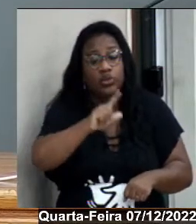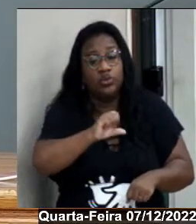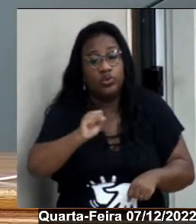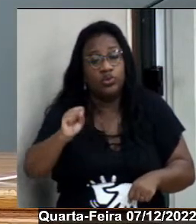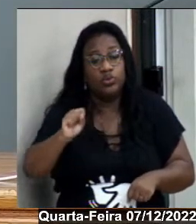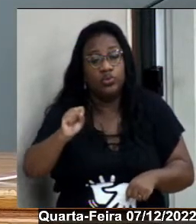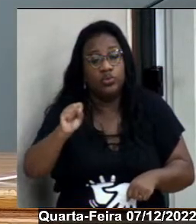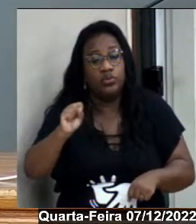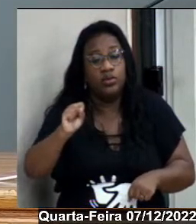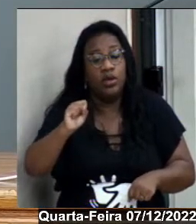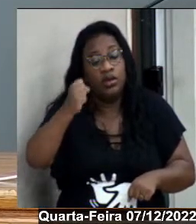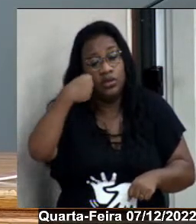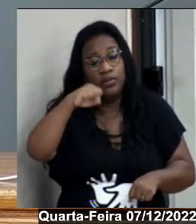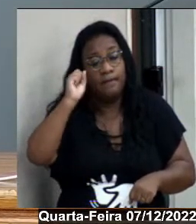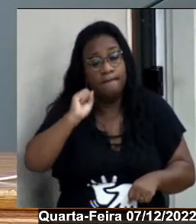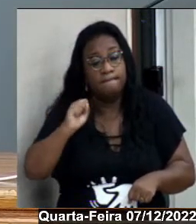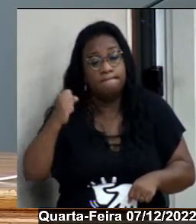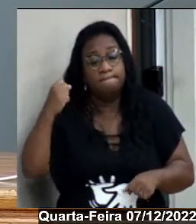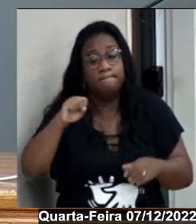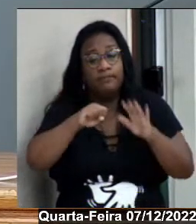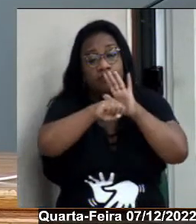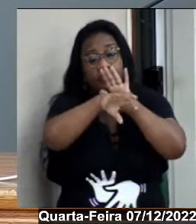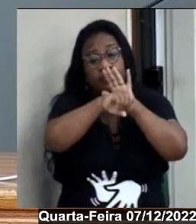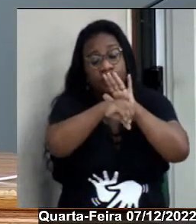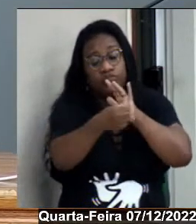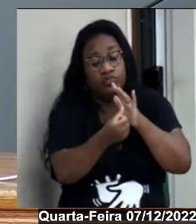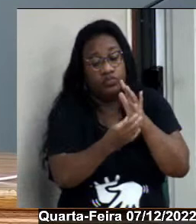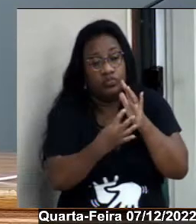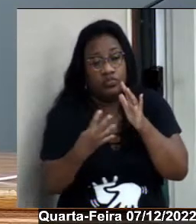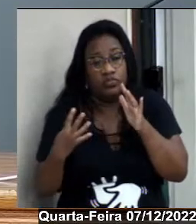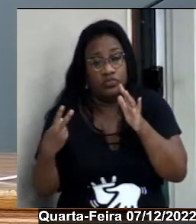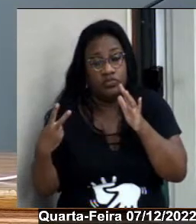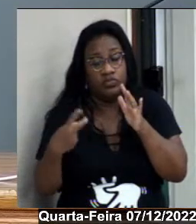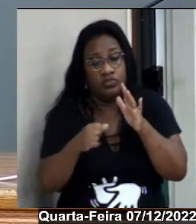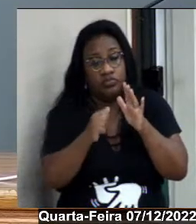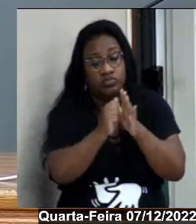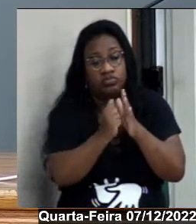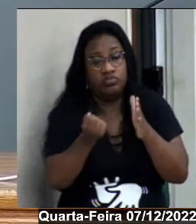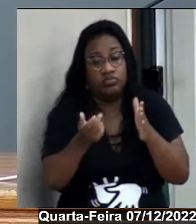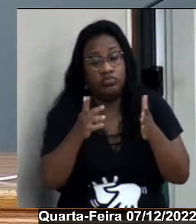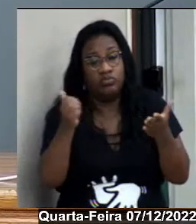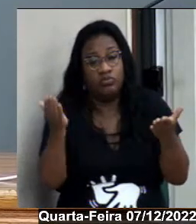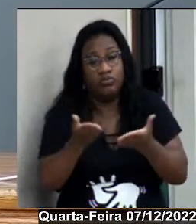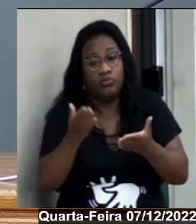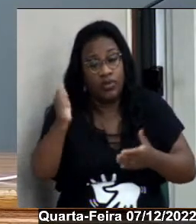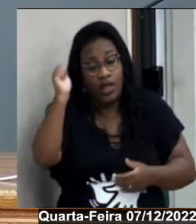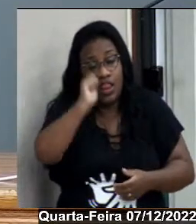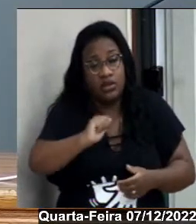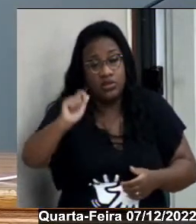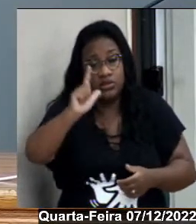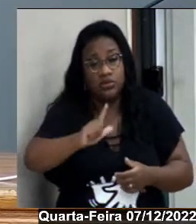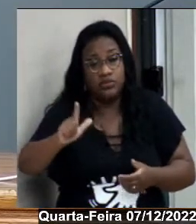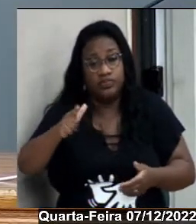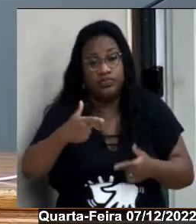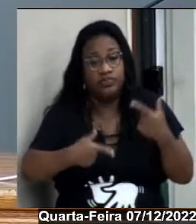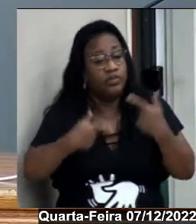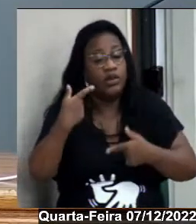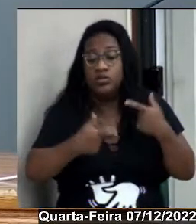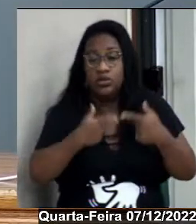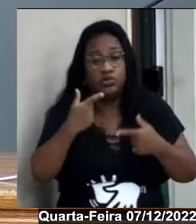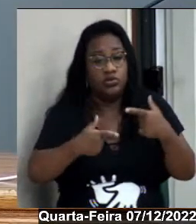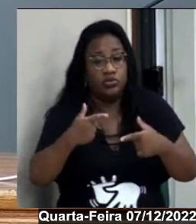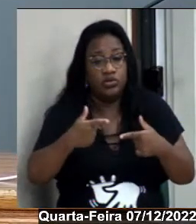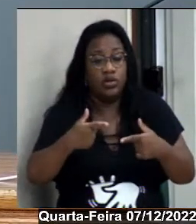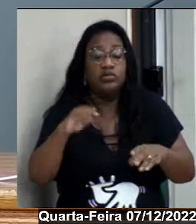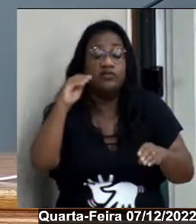Leandro de Souza e Sander Casa da Conceição. Indicação número 642/2022, de autoria do vereador Alexandre Campos Silva. Em